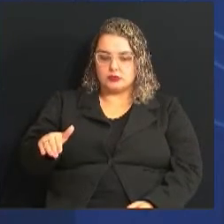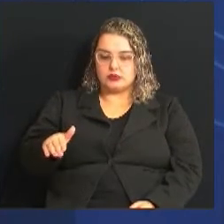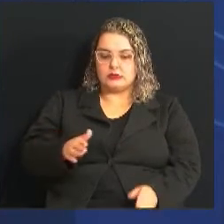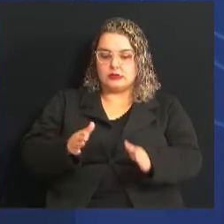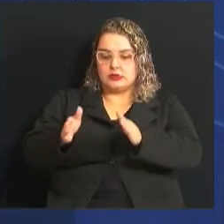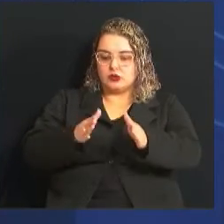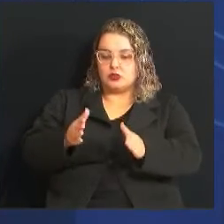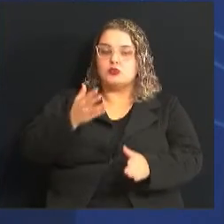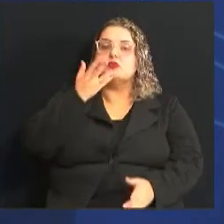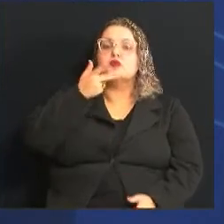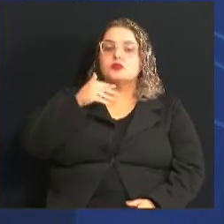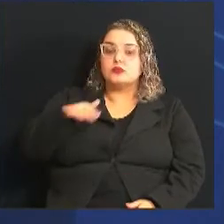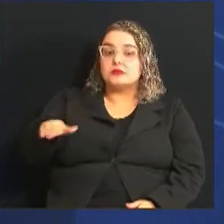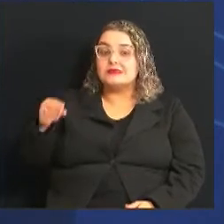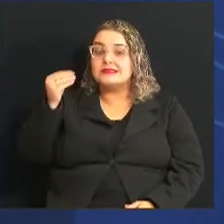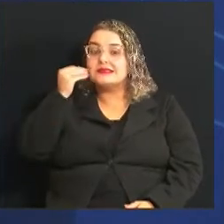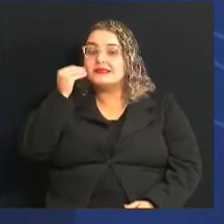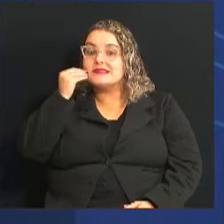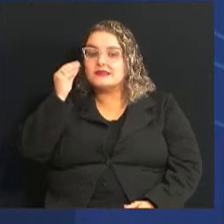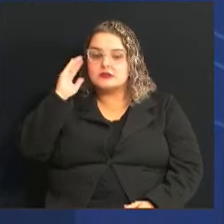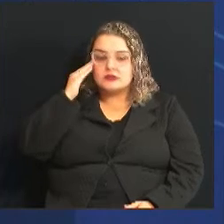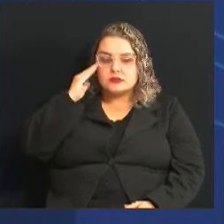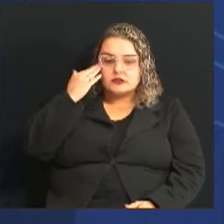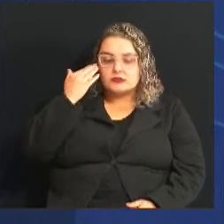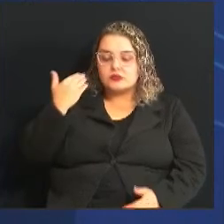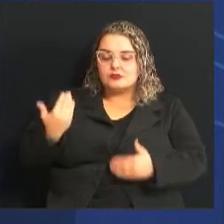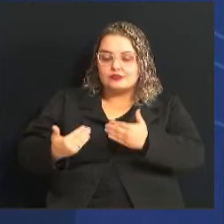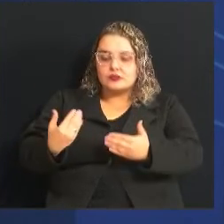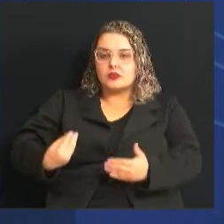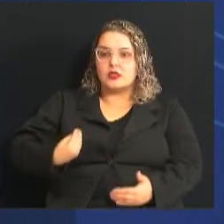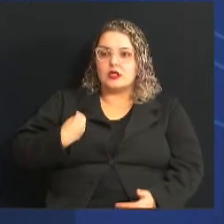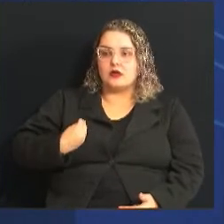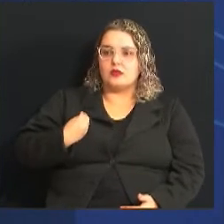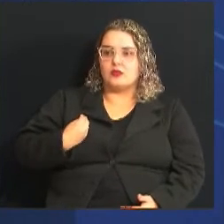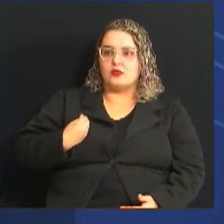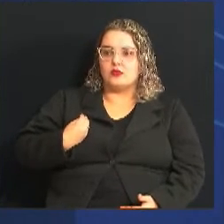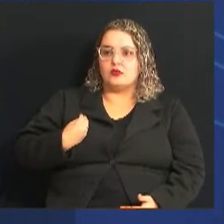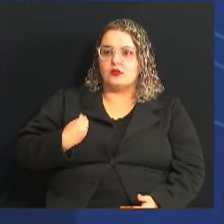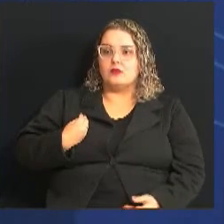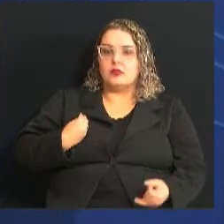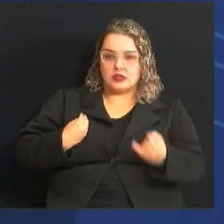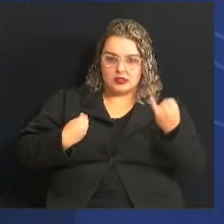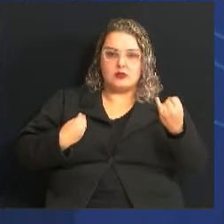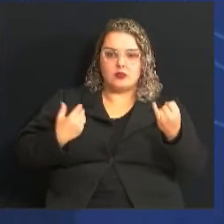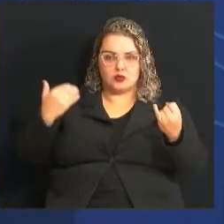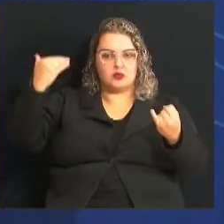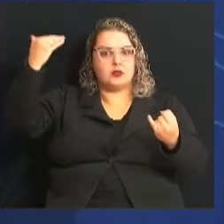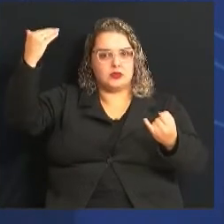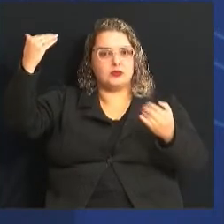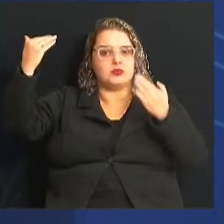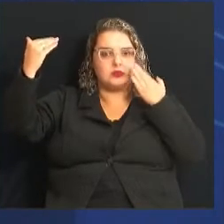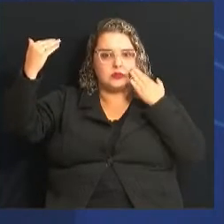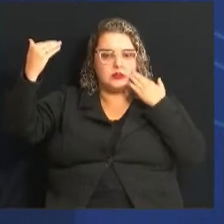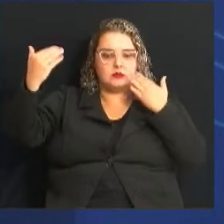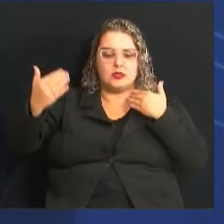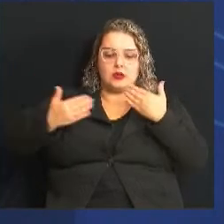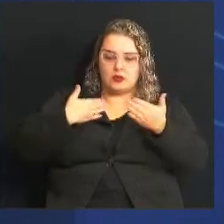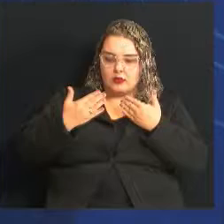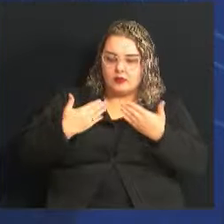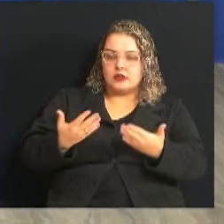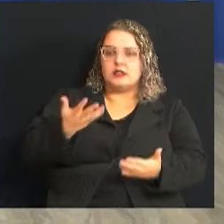ainda tentando entender o que está se passando, mas é importante o adulto saber lidar e conversar com essa criança,